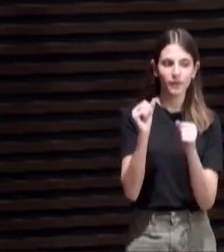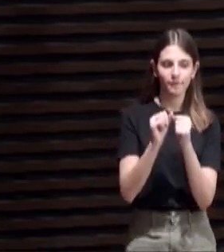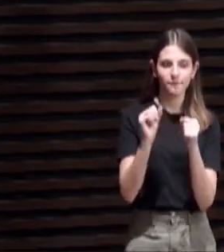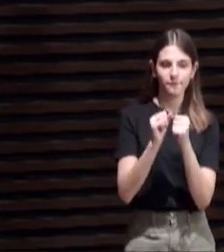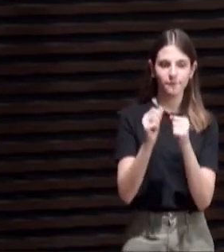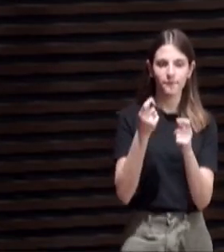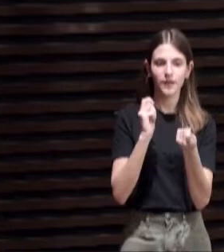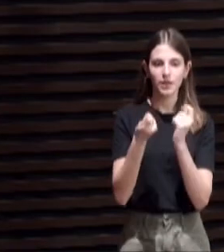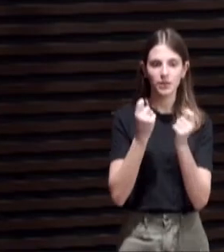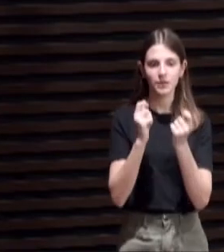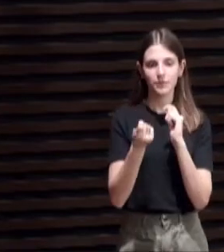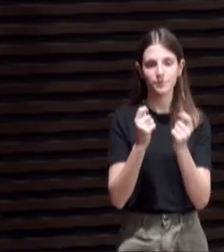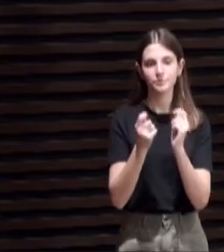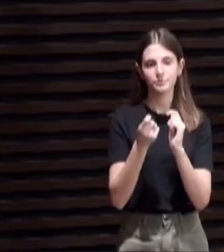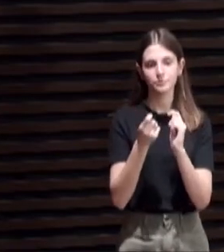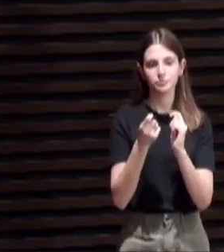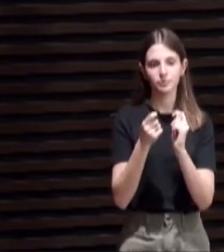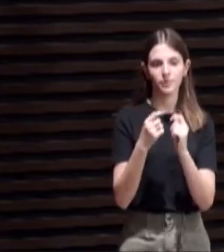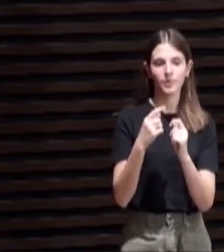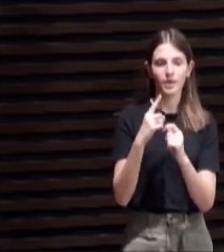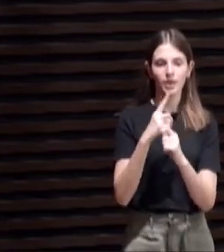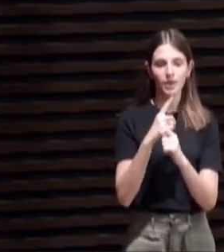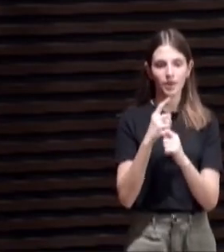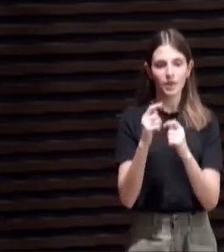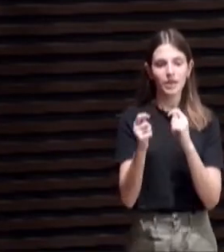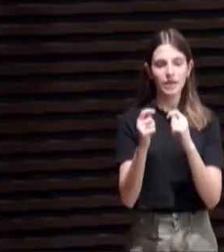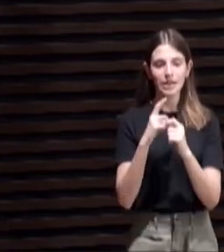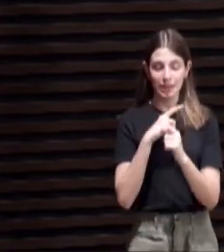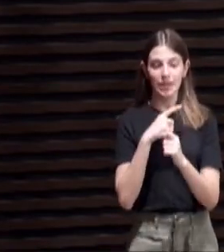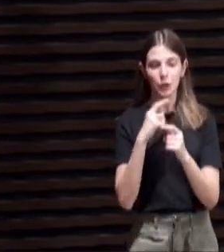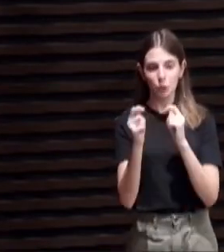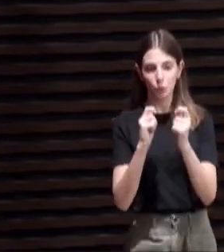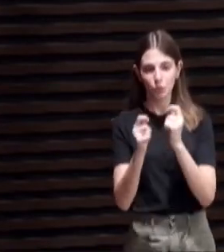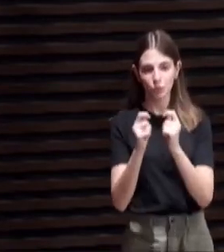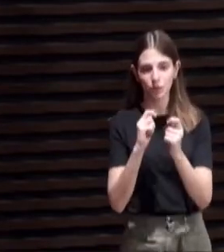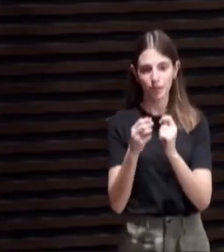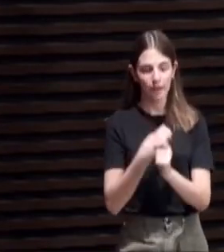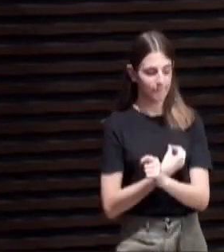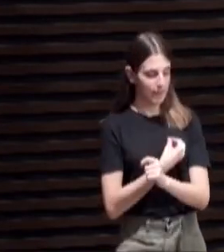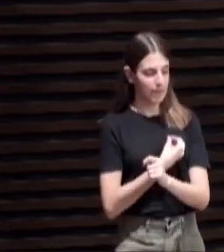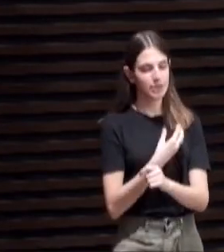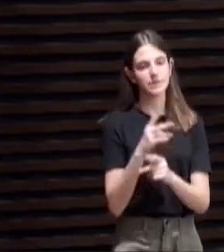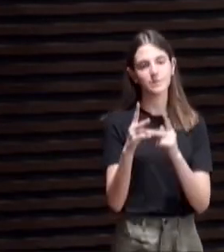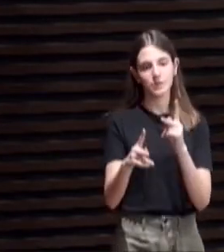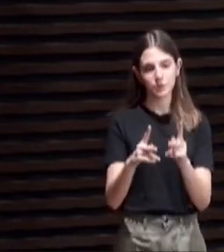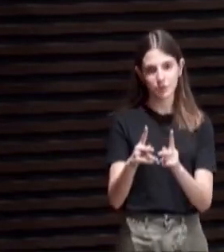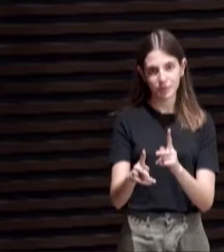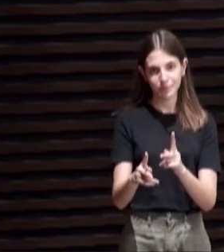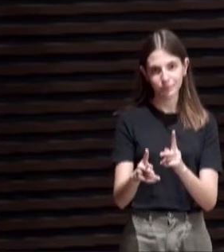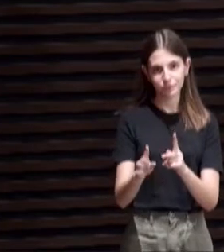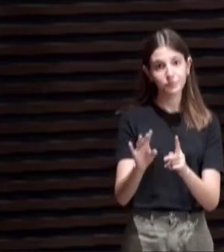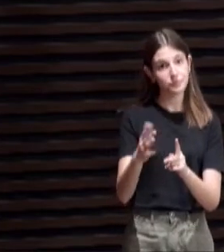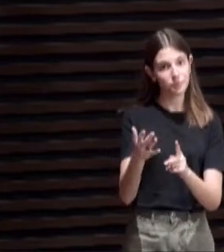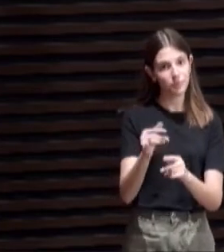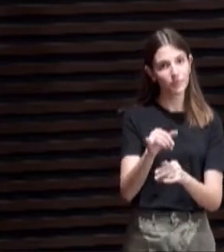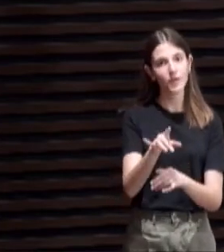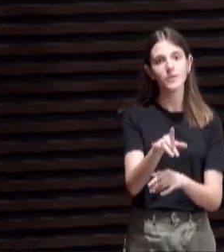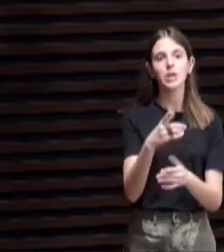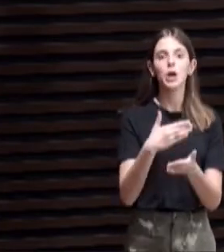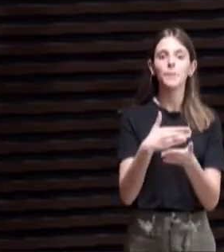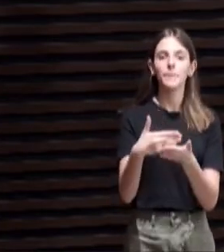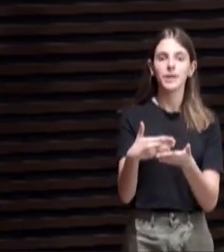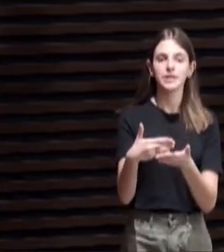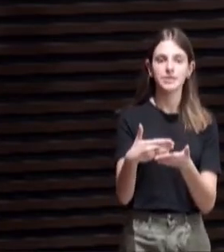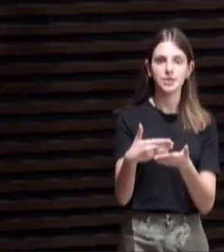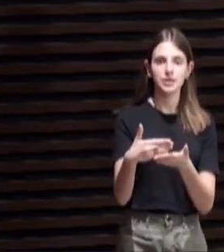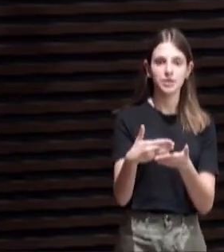forte movimento de controle das pessoas. Porque se você começa a regrar e a vigiar com base nessas